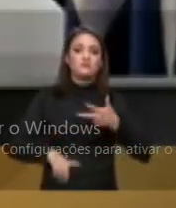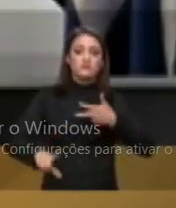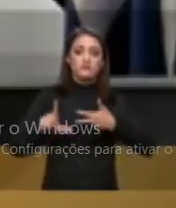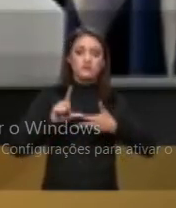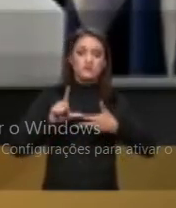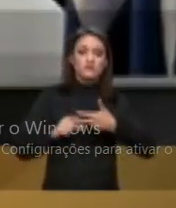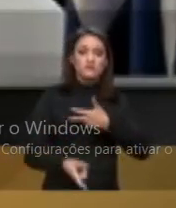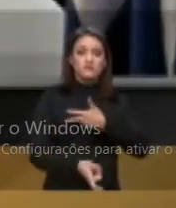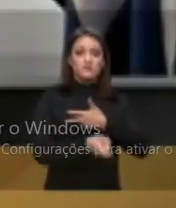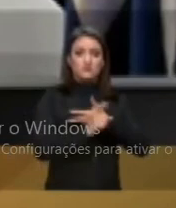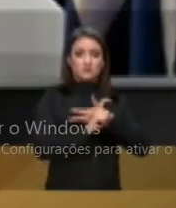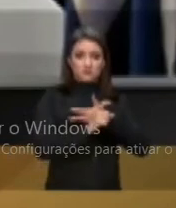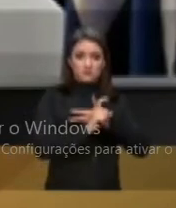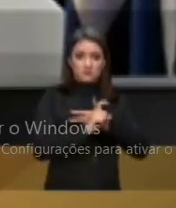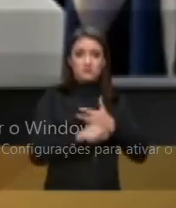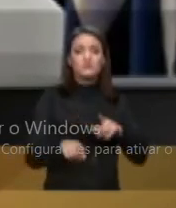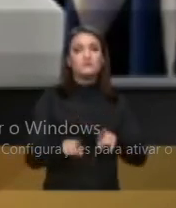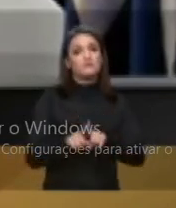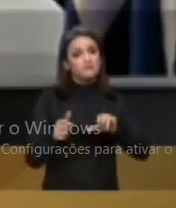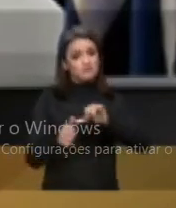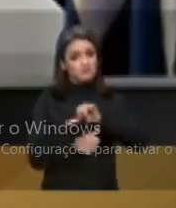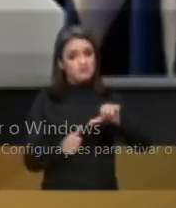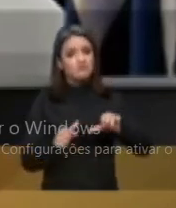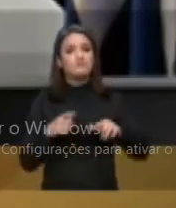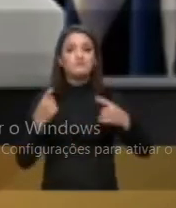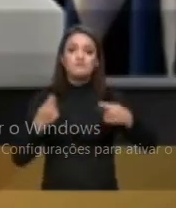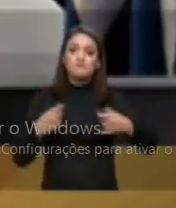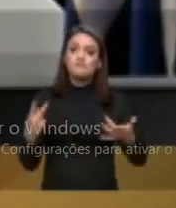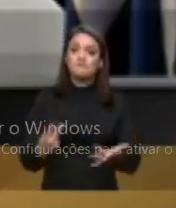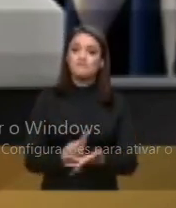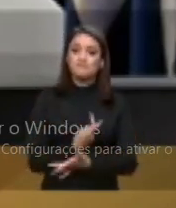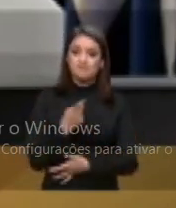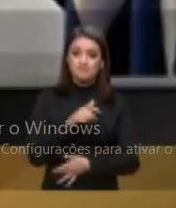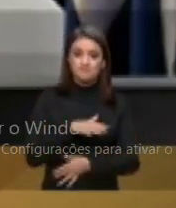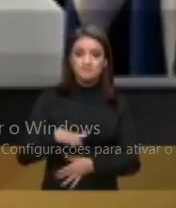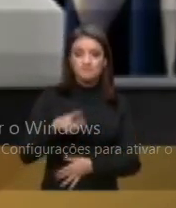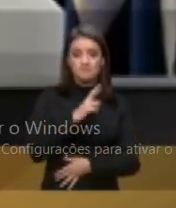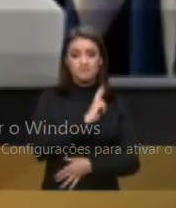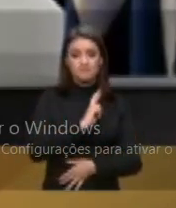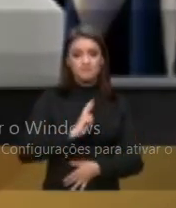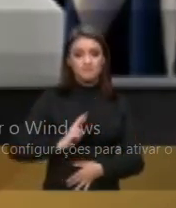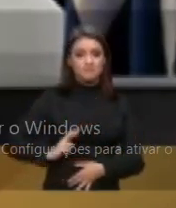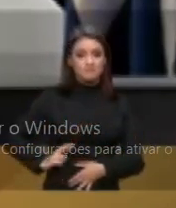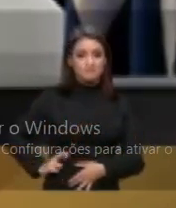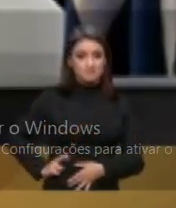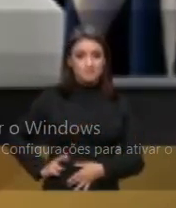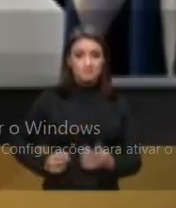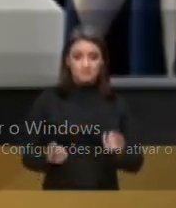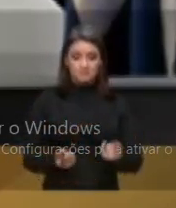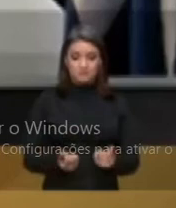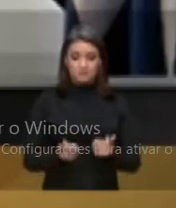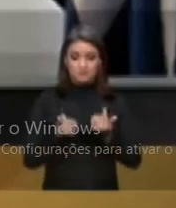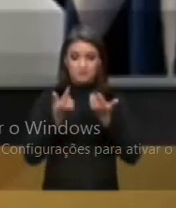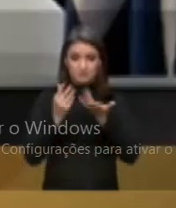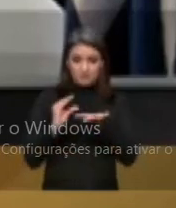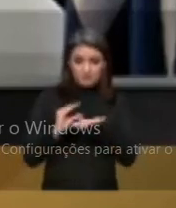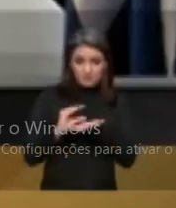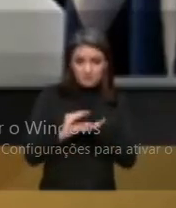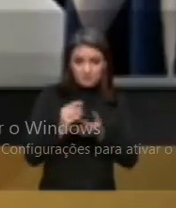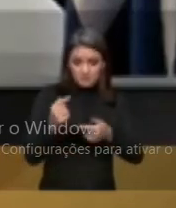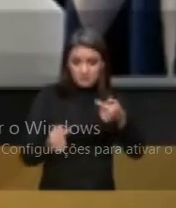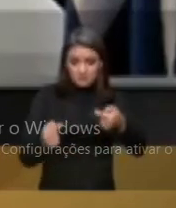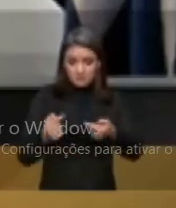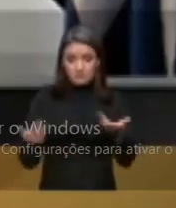legislativas e do Poder Executivo afiguram-se absolutamente necessárias no ambiente republicano. E o volume